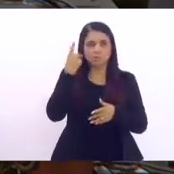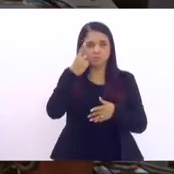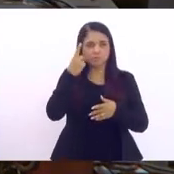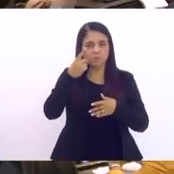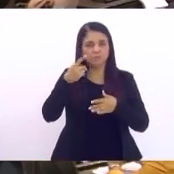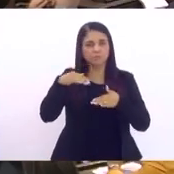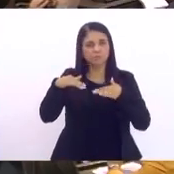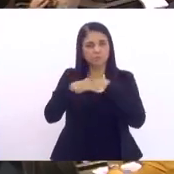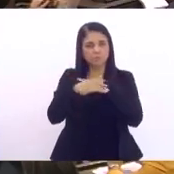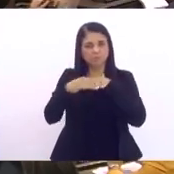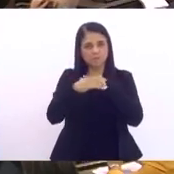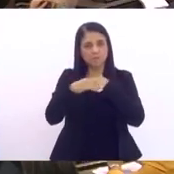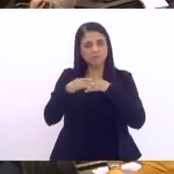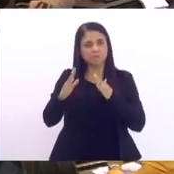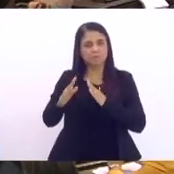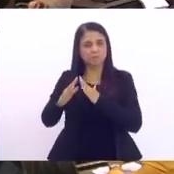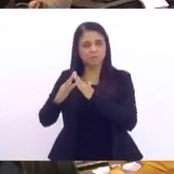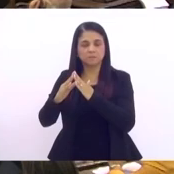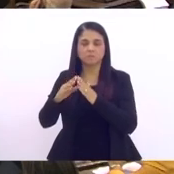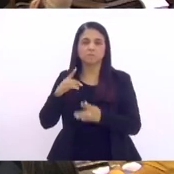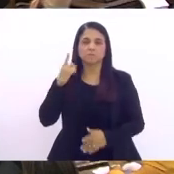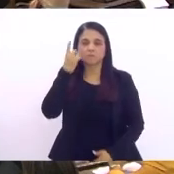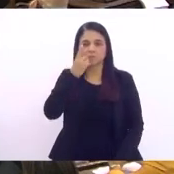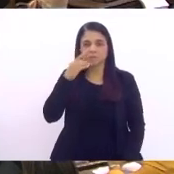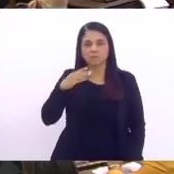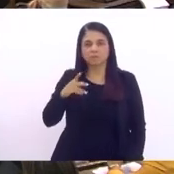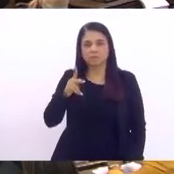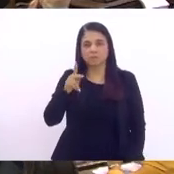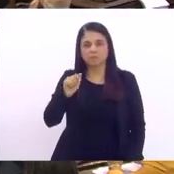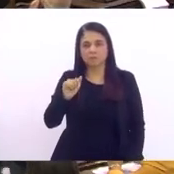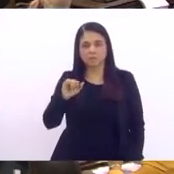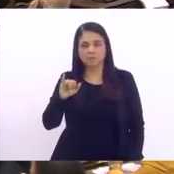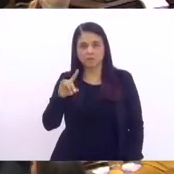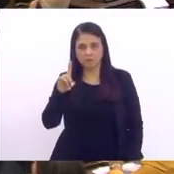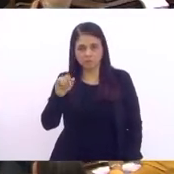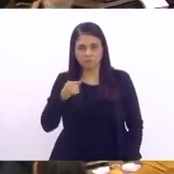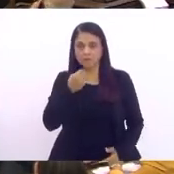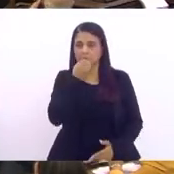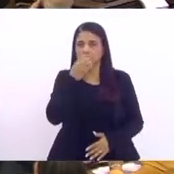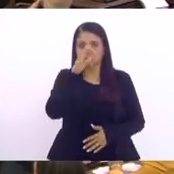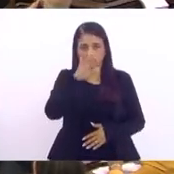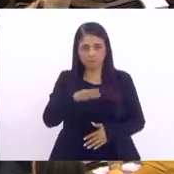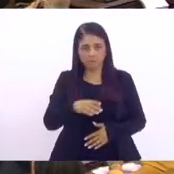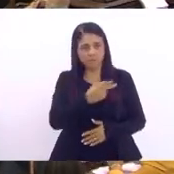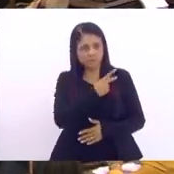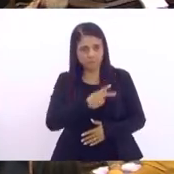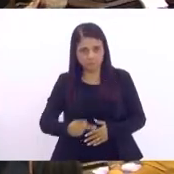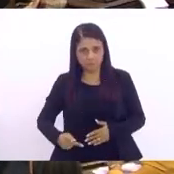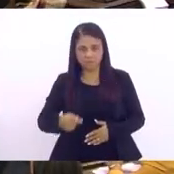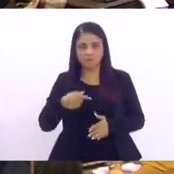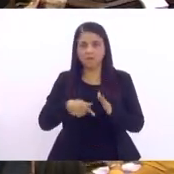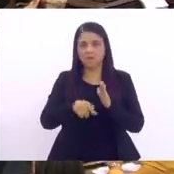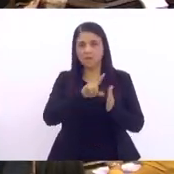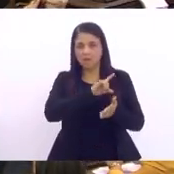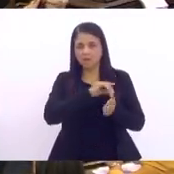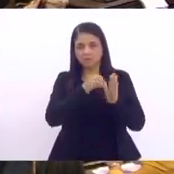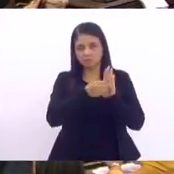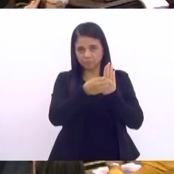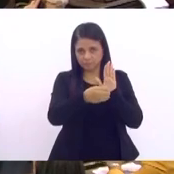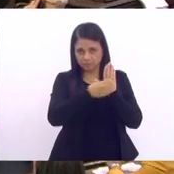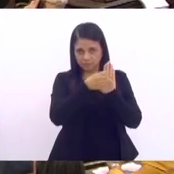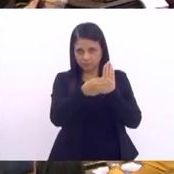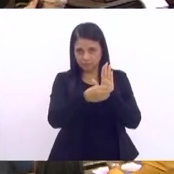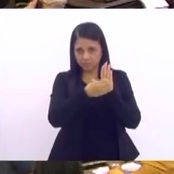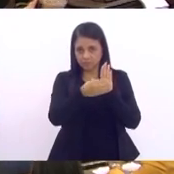Caiado. Presidente, boa tarde. Queria aqui, antes de emitir o parecer, parabenizar o governador